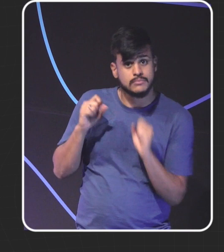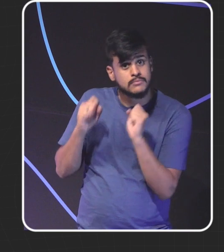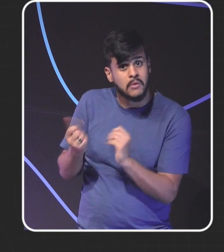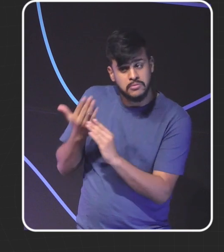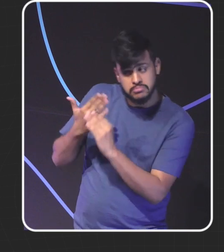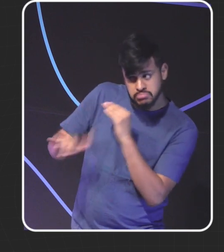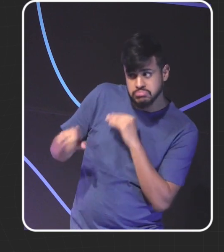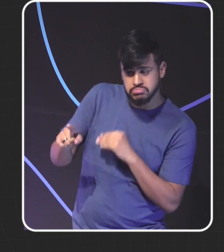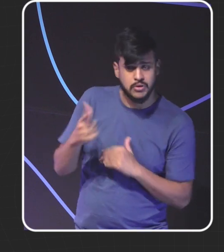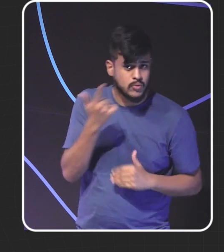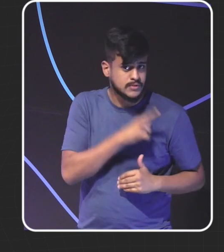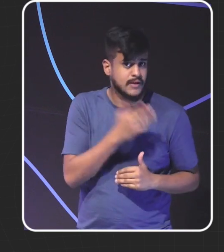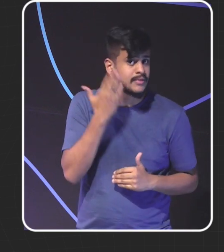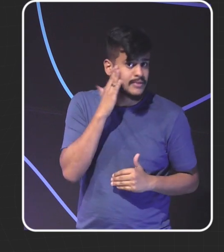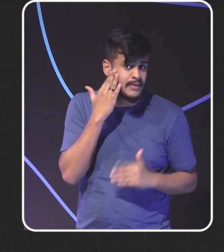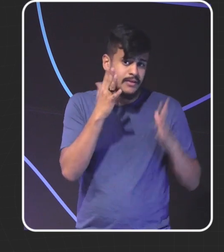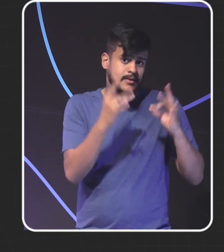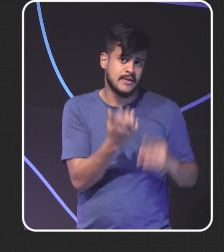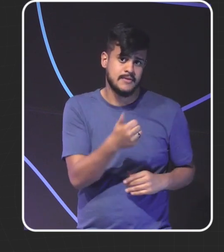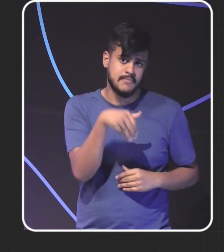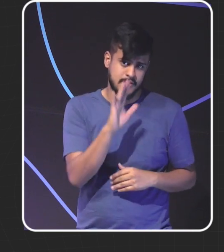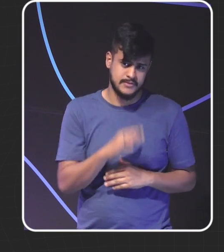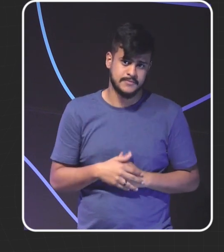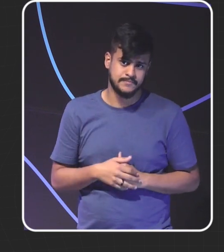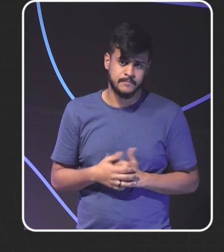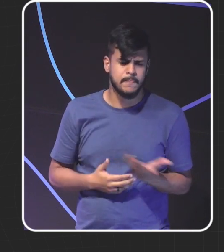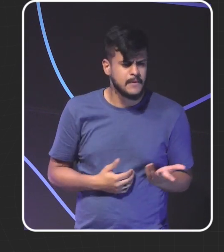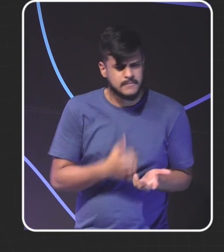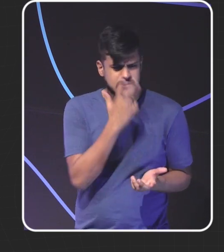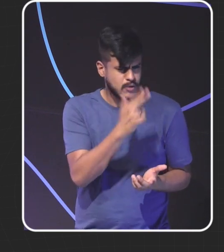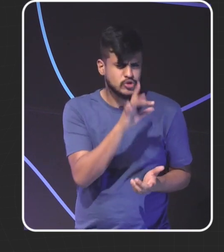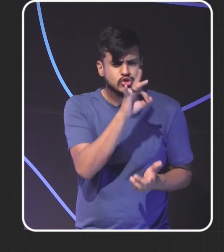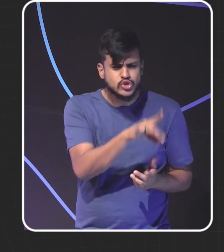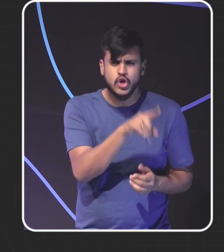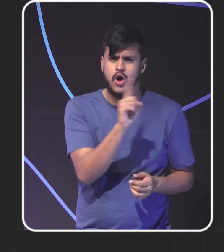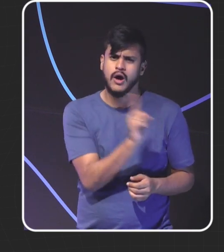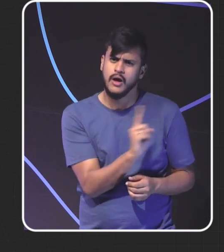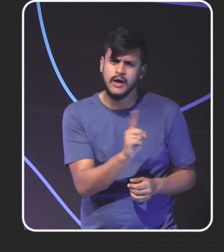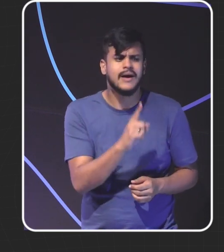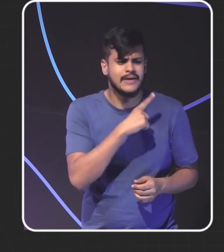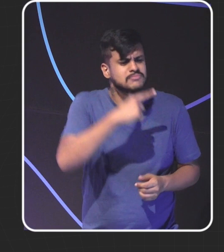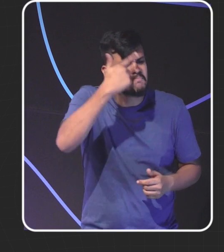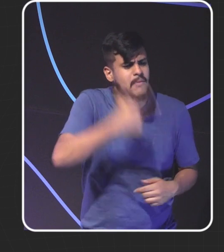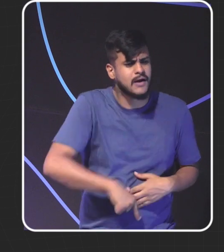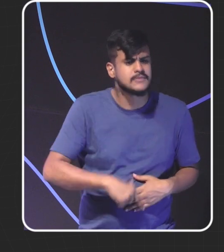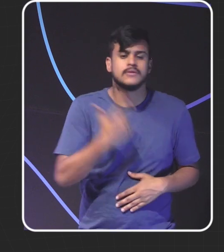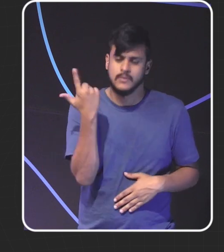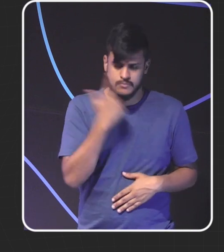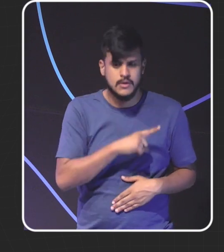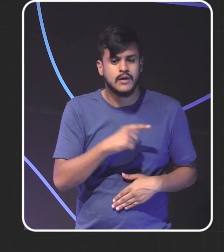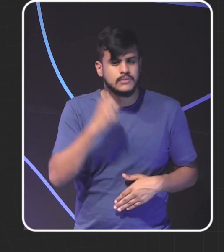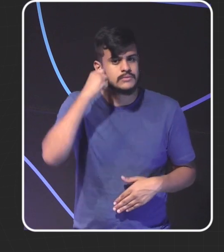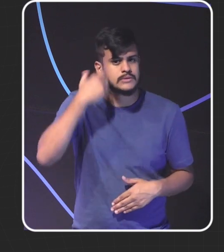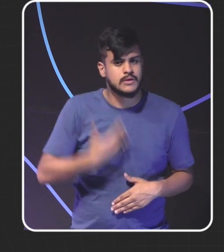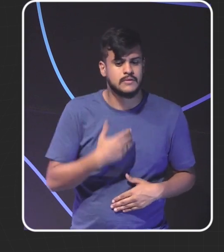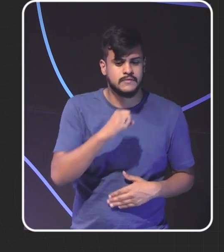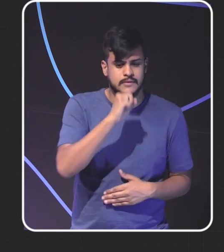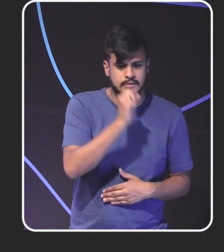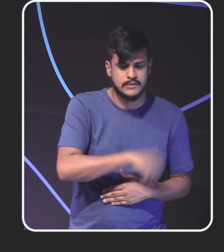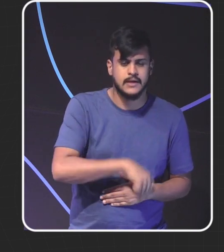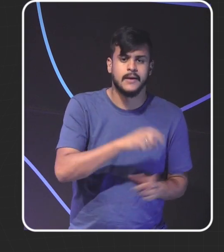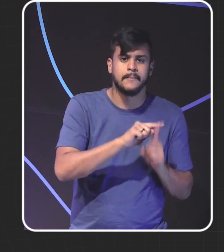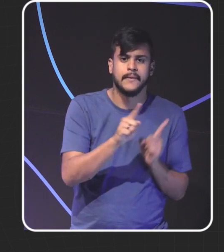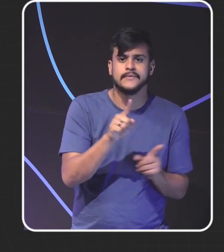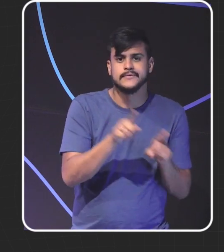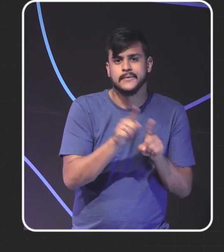E, melhor, pensando nesse contexto, né? e eu nem acho que para por aí, viu, Reinaldo? Só de descrever, assim, porque, por